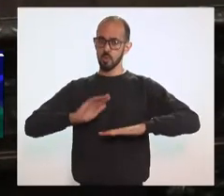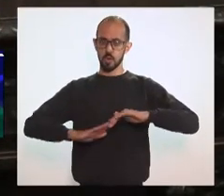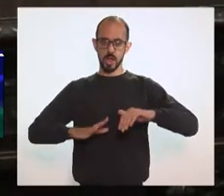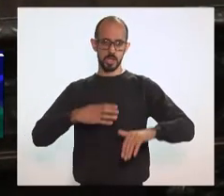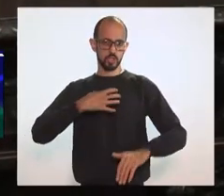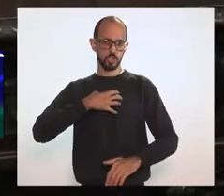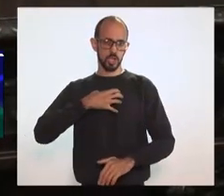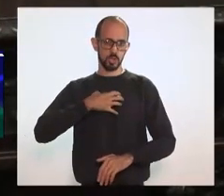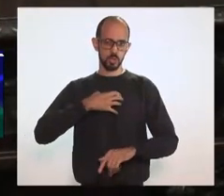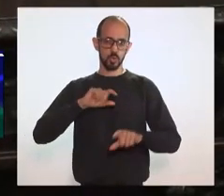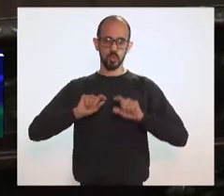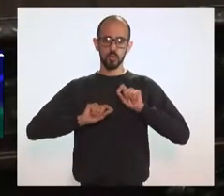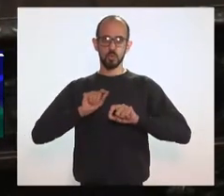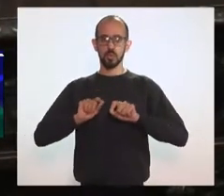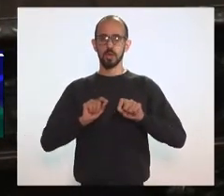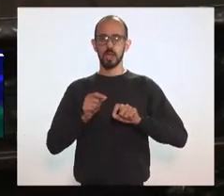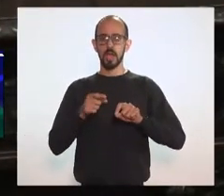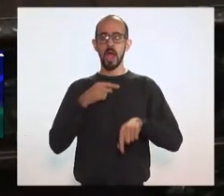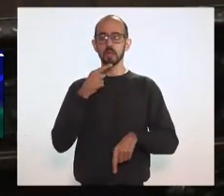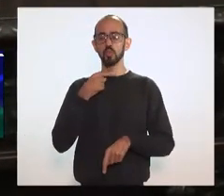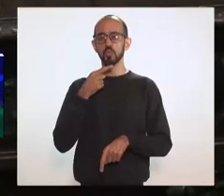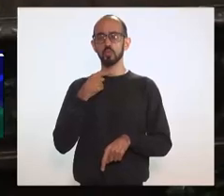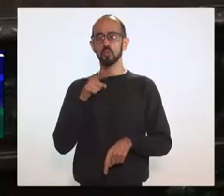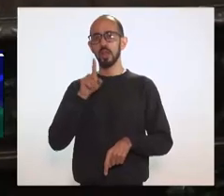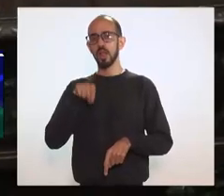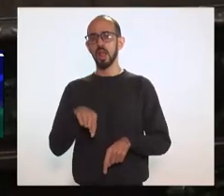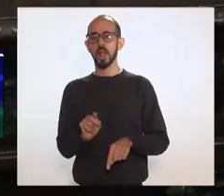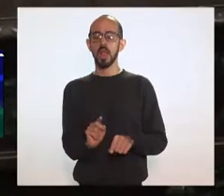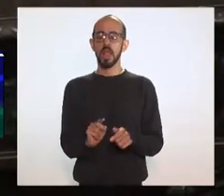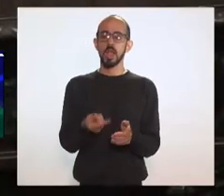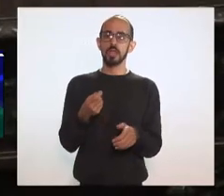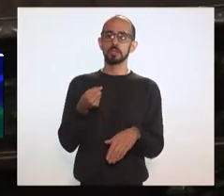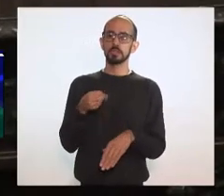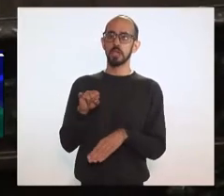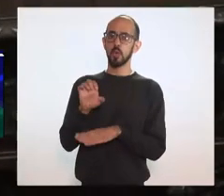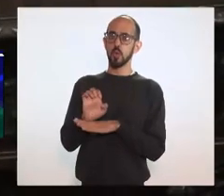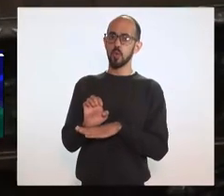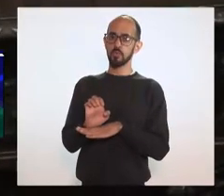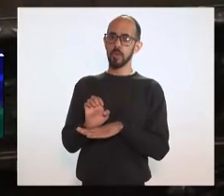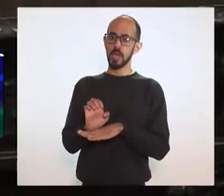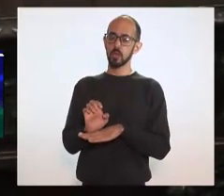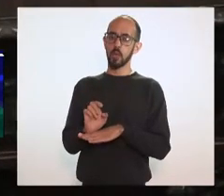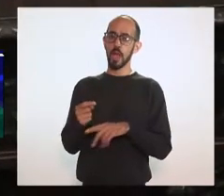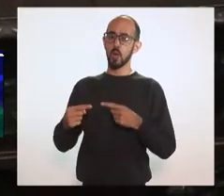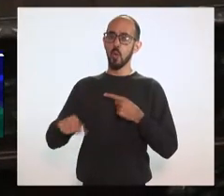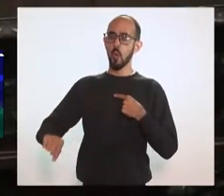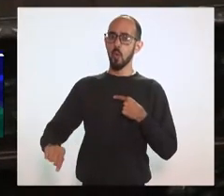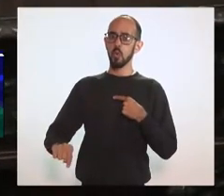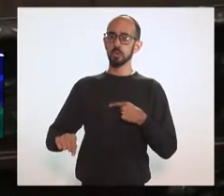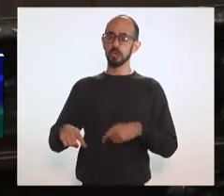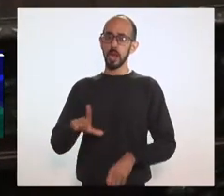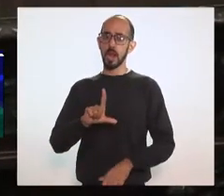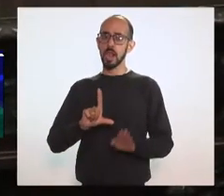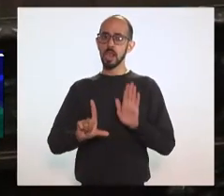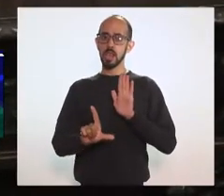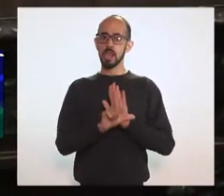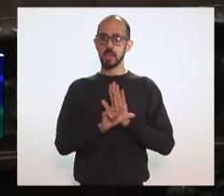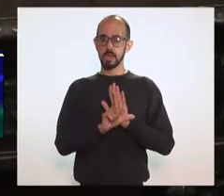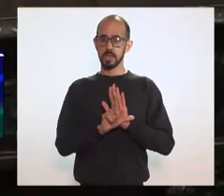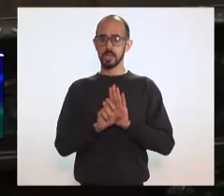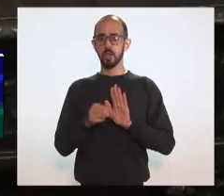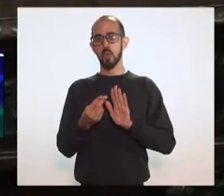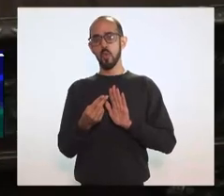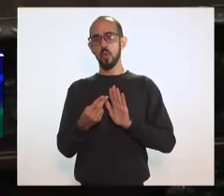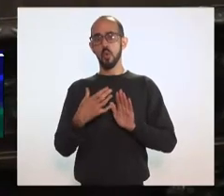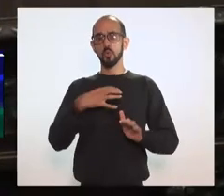Amorim, a pergunta que fica é que o governo do Estado é contra a lei no mérito ou é apenas contra a lei na